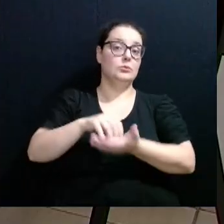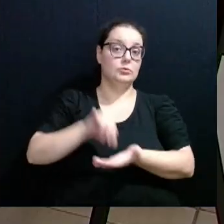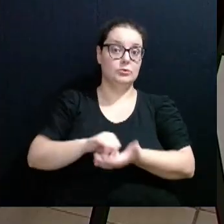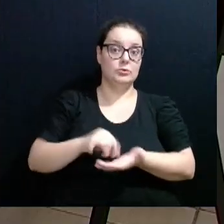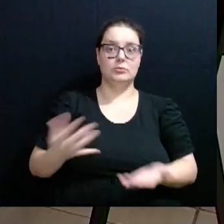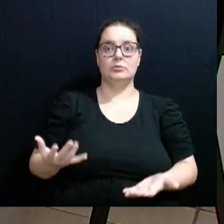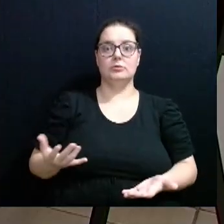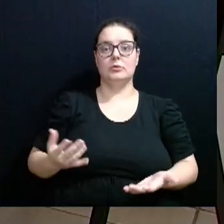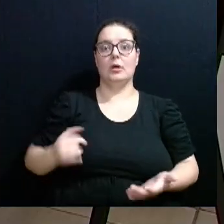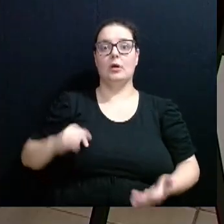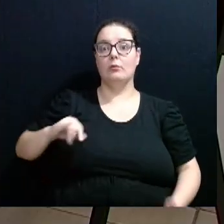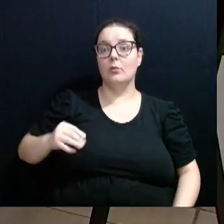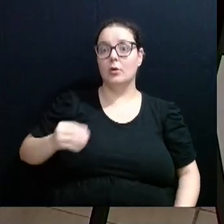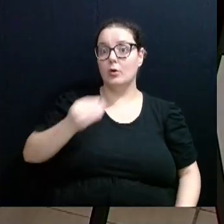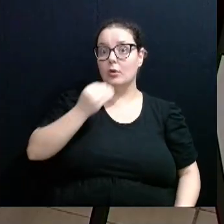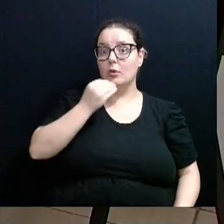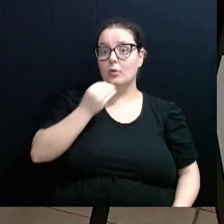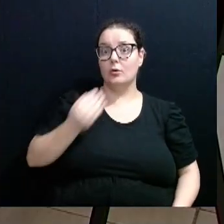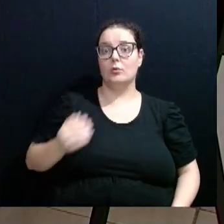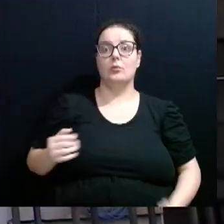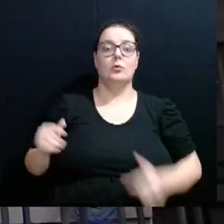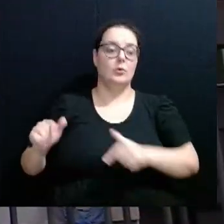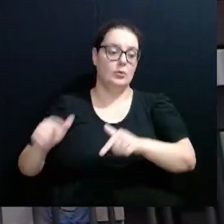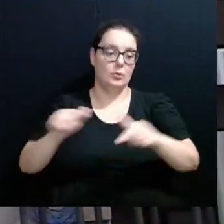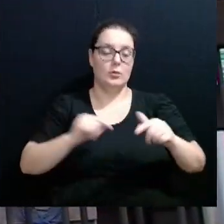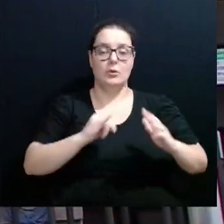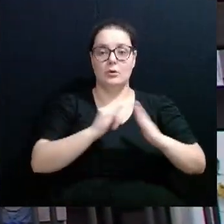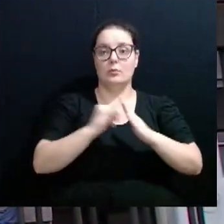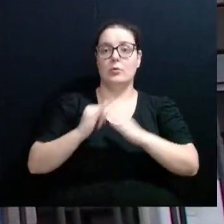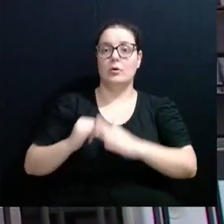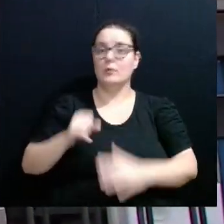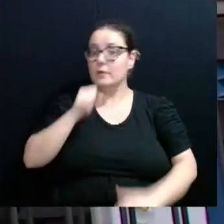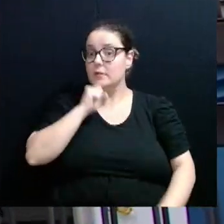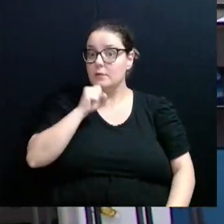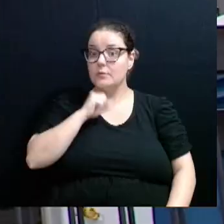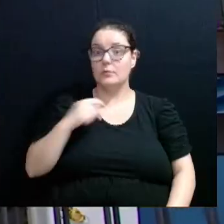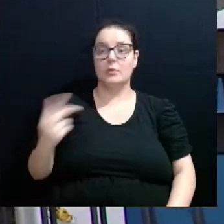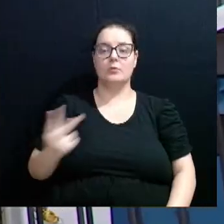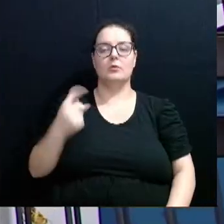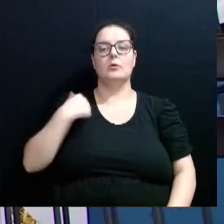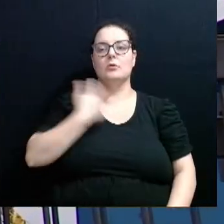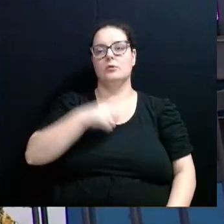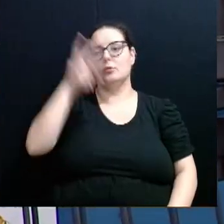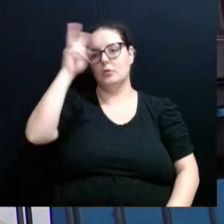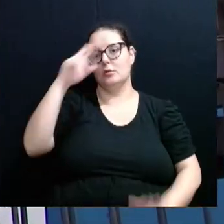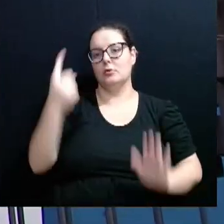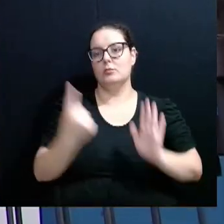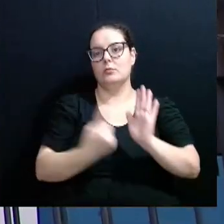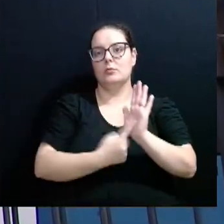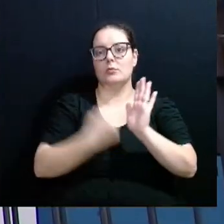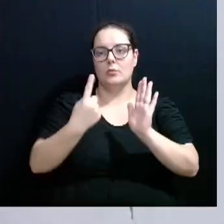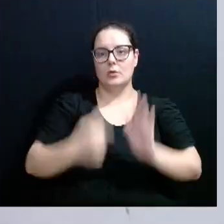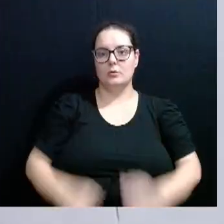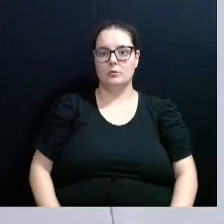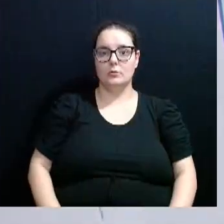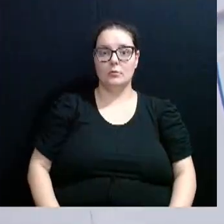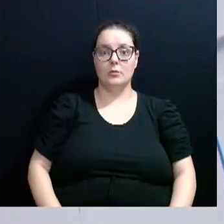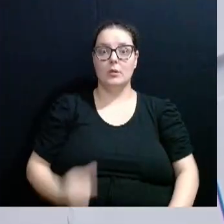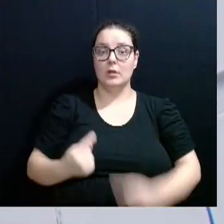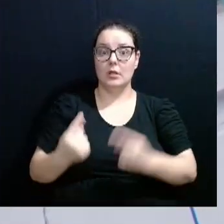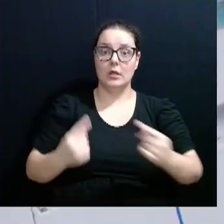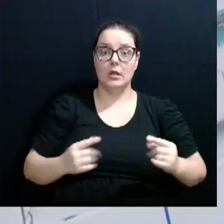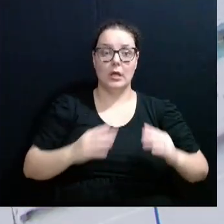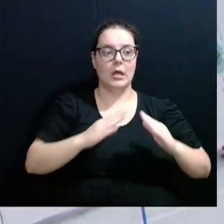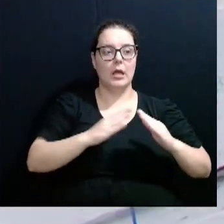reaproveitar os imóveis antigos para valorizar o nosso patrimônio. Tem cada prédio antigo, casa antiga no centro, caindo